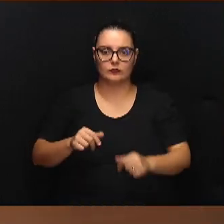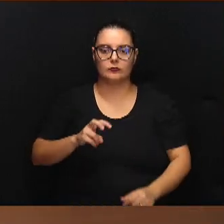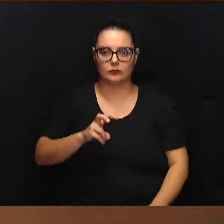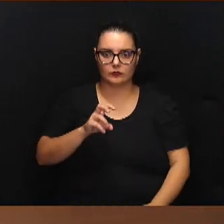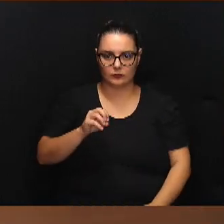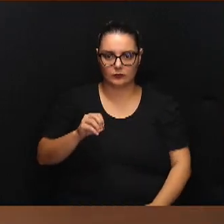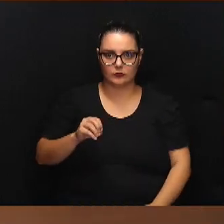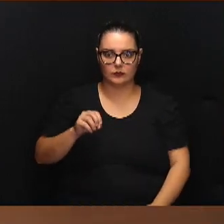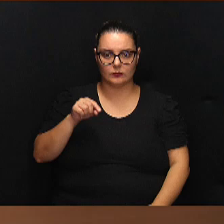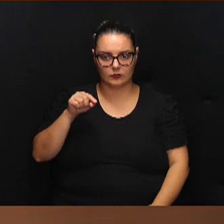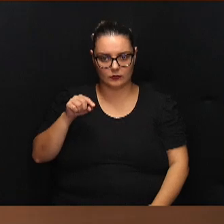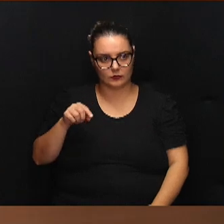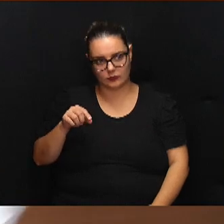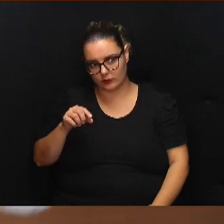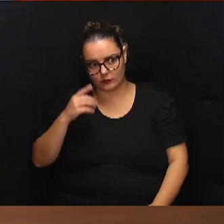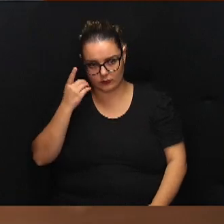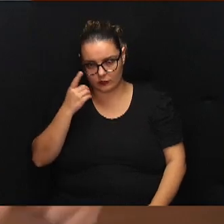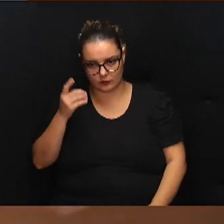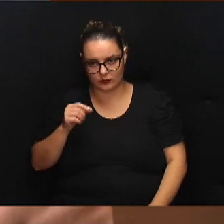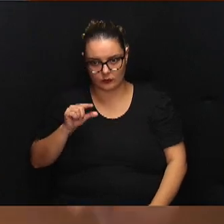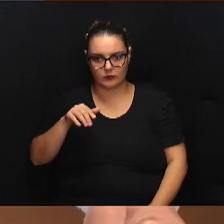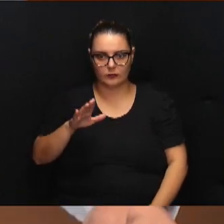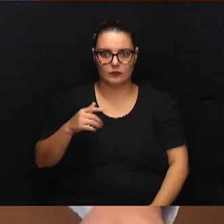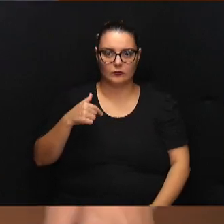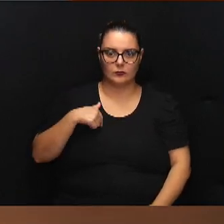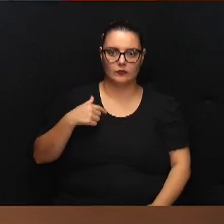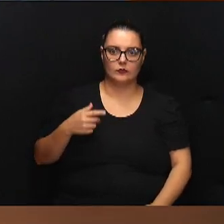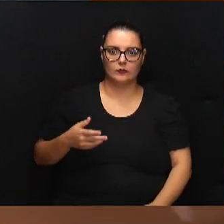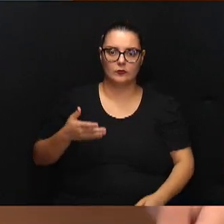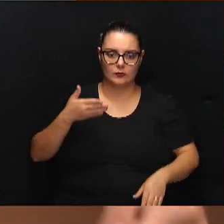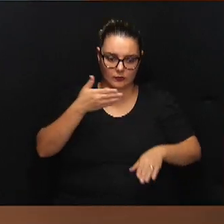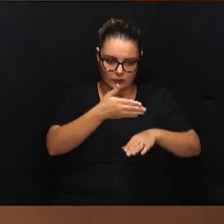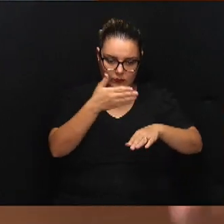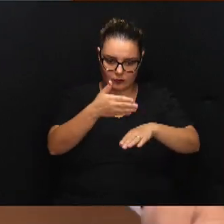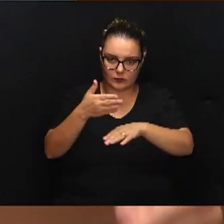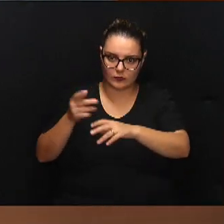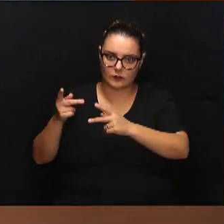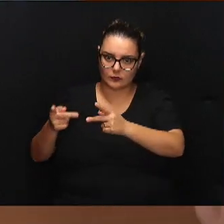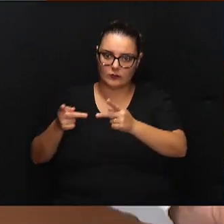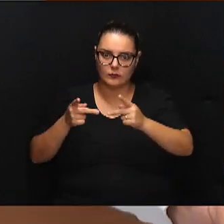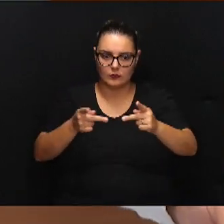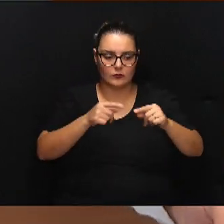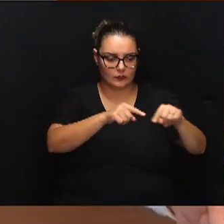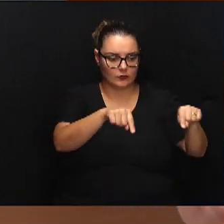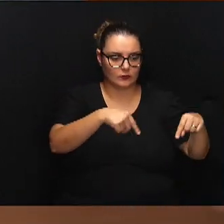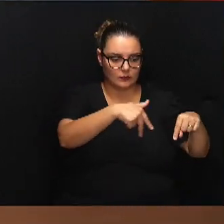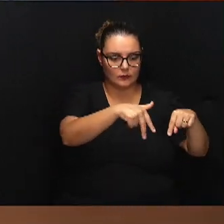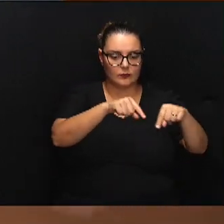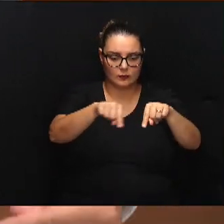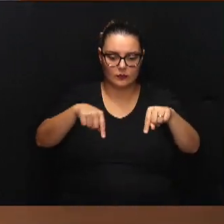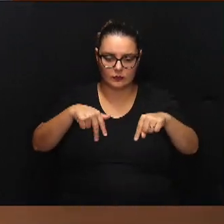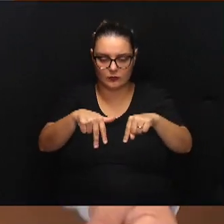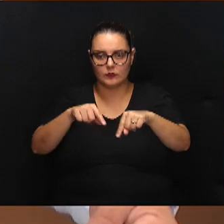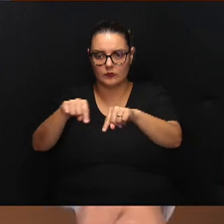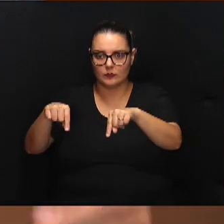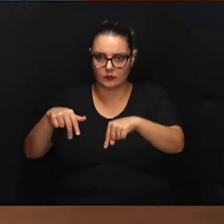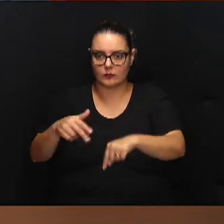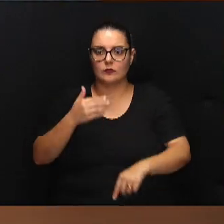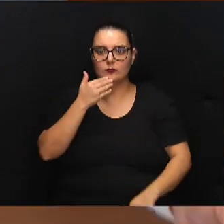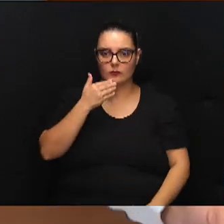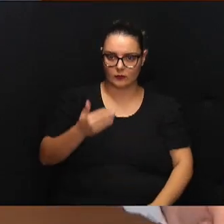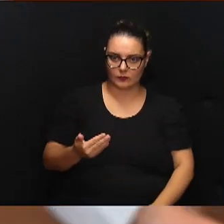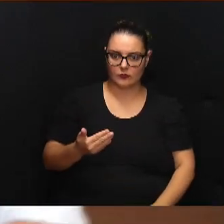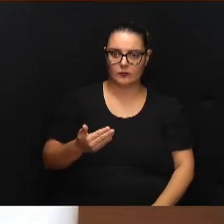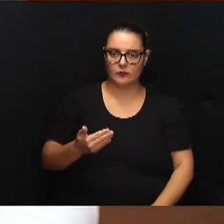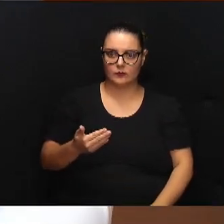poucos deputados que tem, para a gente, faço questão de visitar gabinete por gabinete lá e a gente pedir para